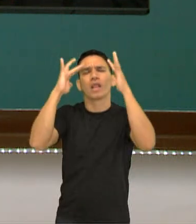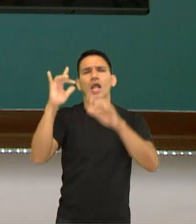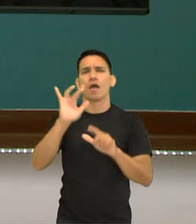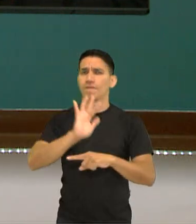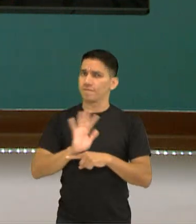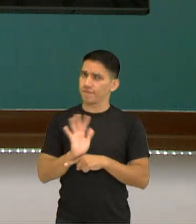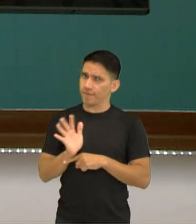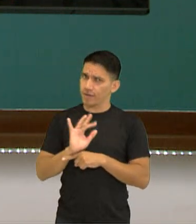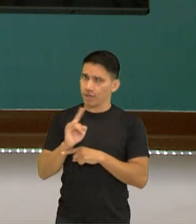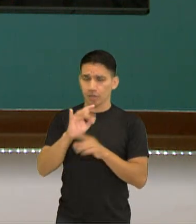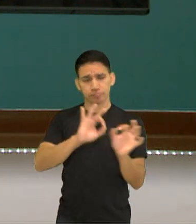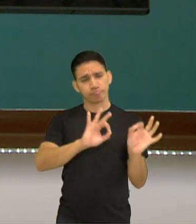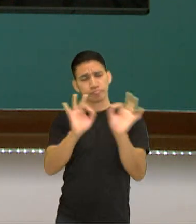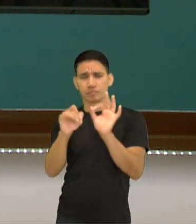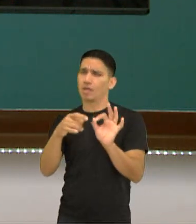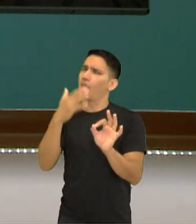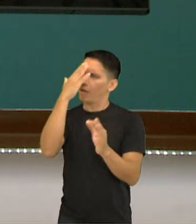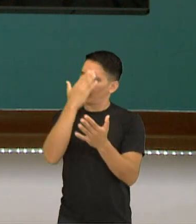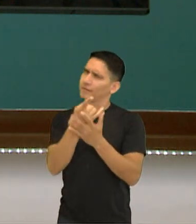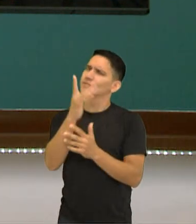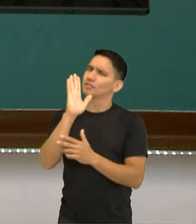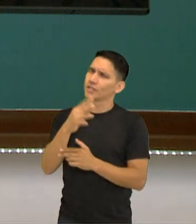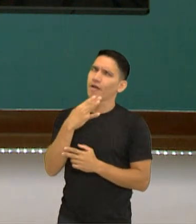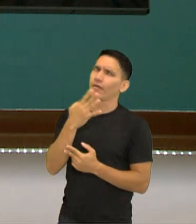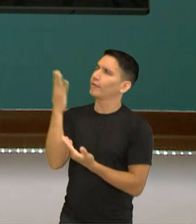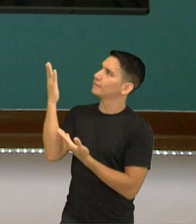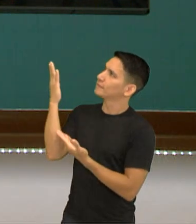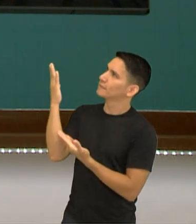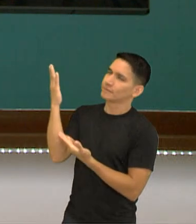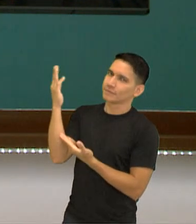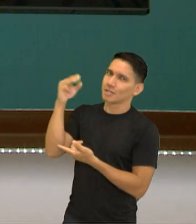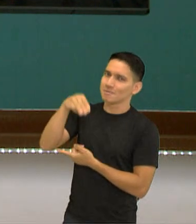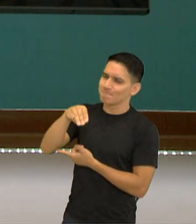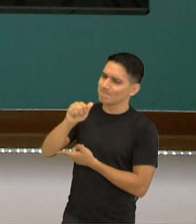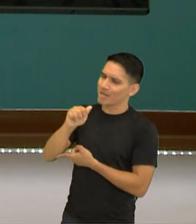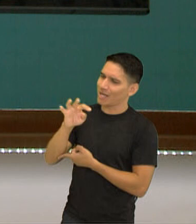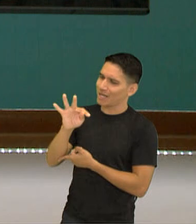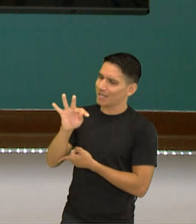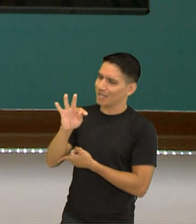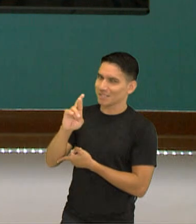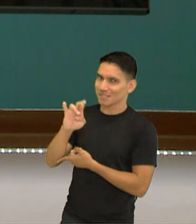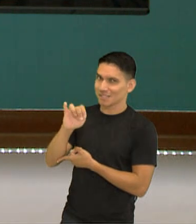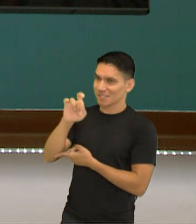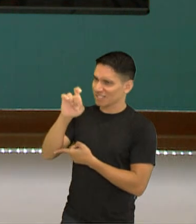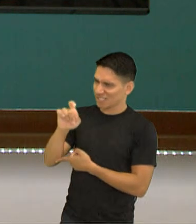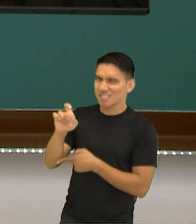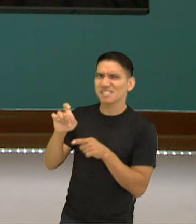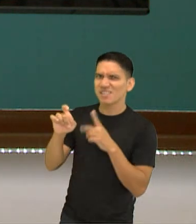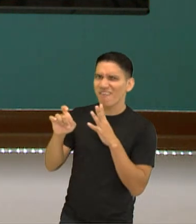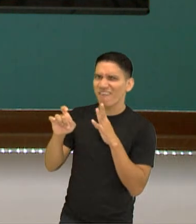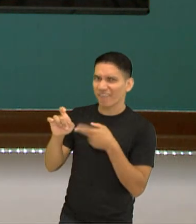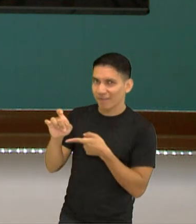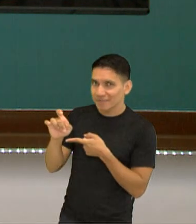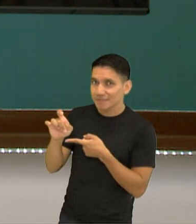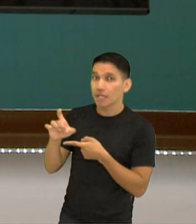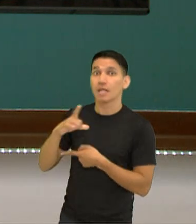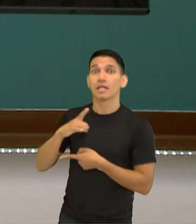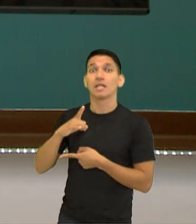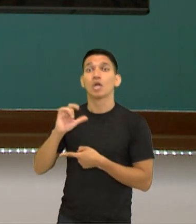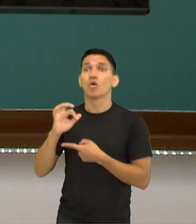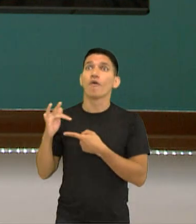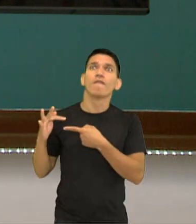tenho certeza que vocês conhecem. Você conhece a trilogia de filme Matrix? Matrix retrata um